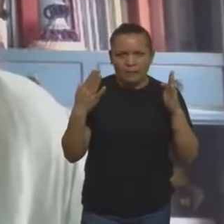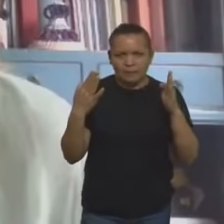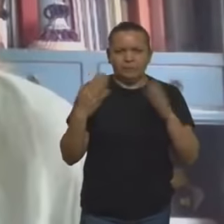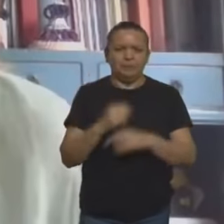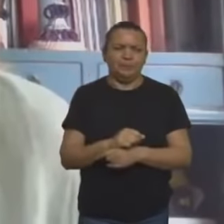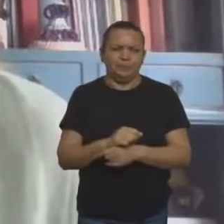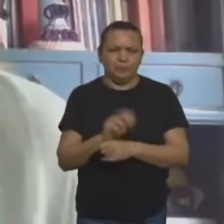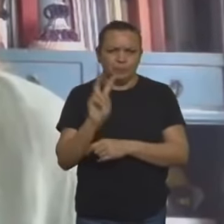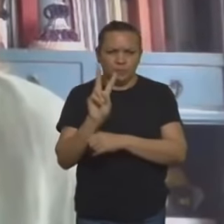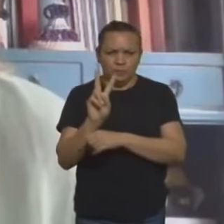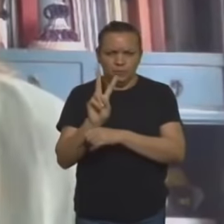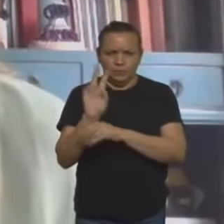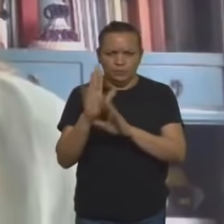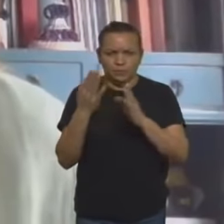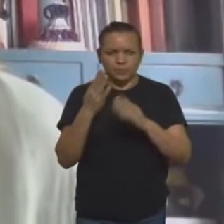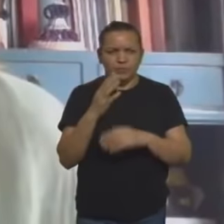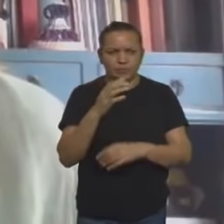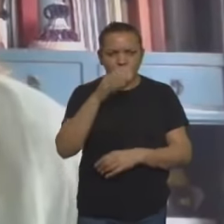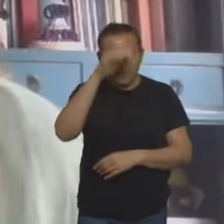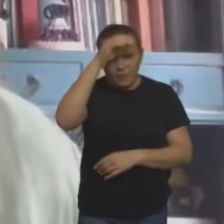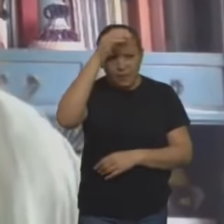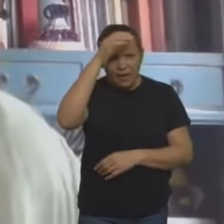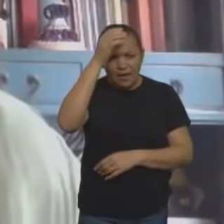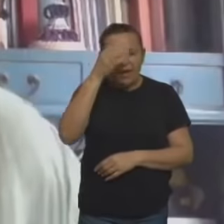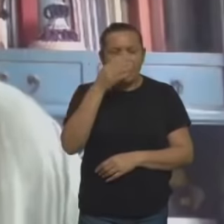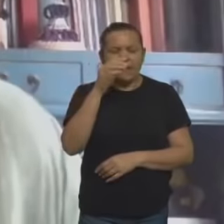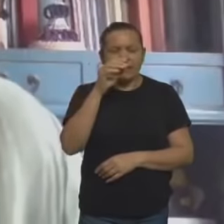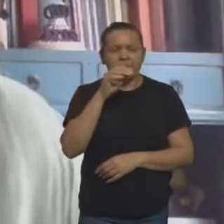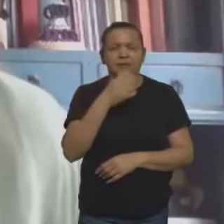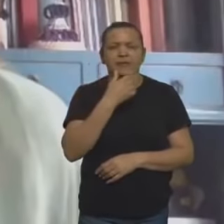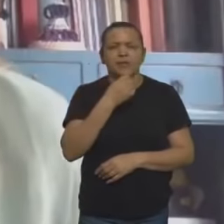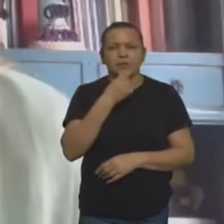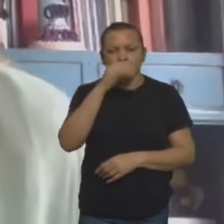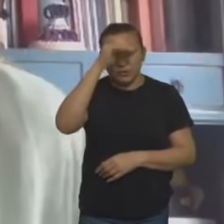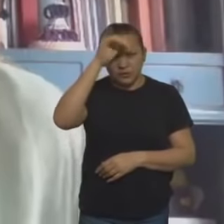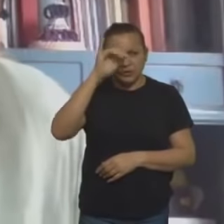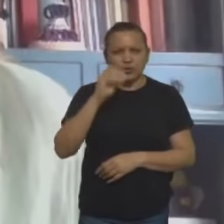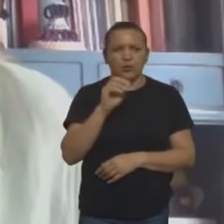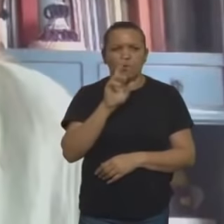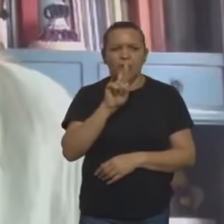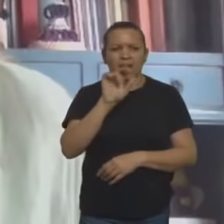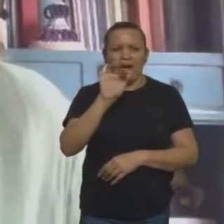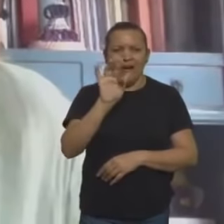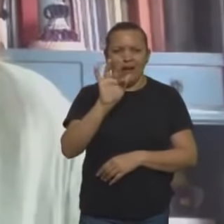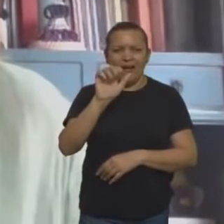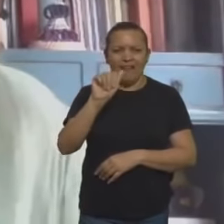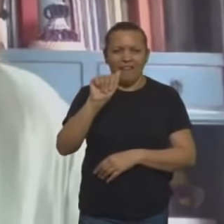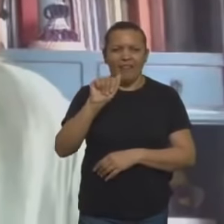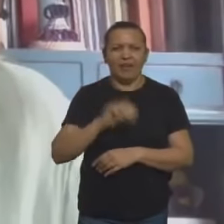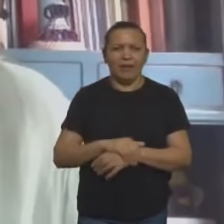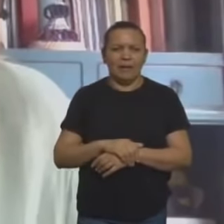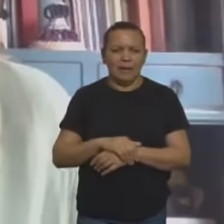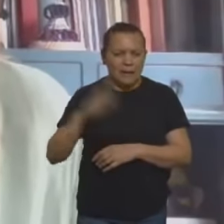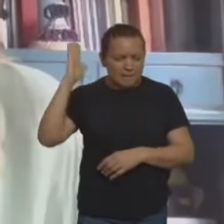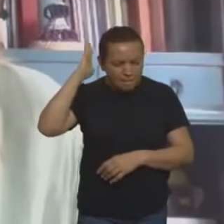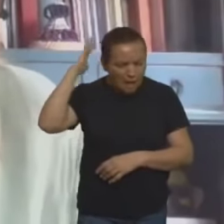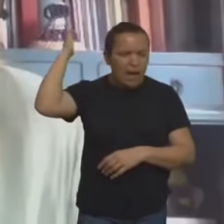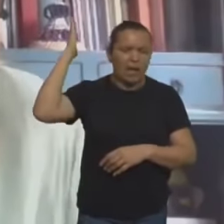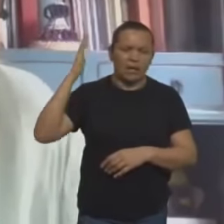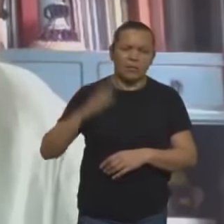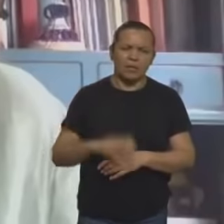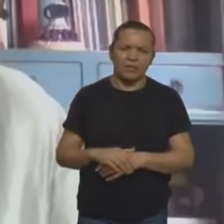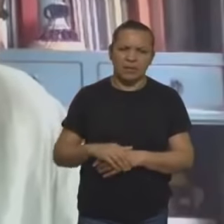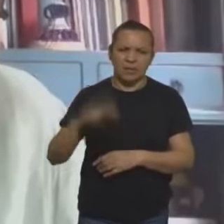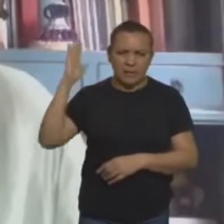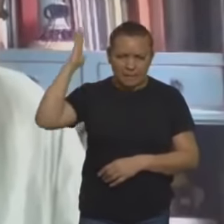acho que era tio Rafa, não lembro direito, mas é o nome dele, ele sempre, quando eu chego na escola, ele bate na minha cabeça e